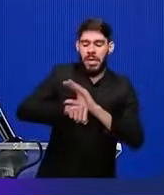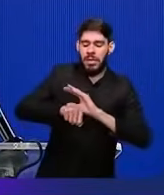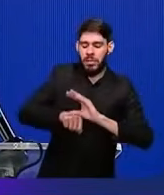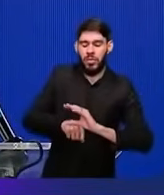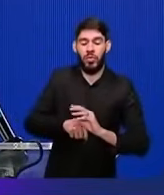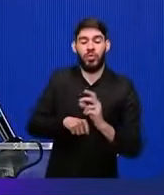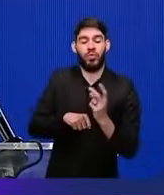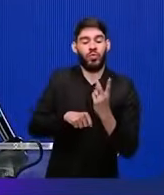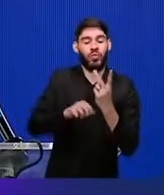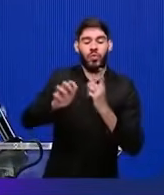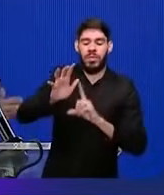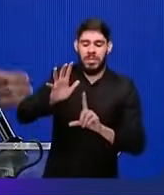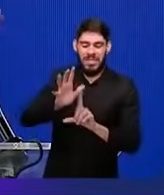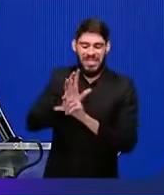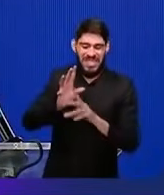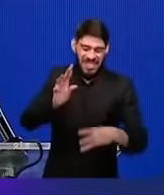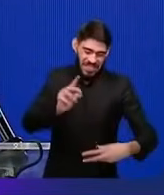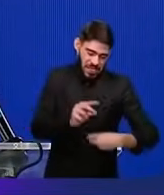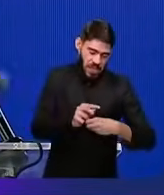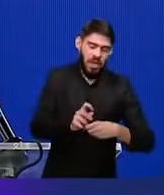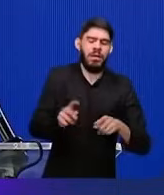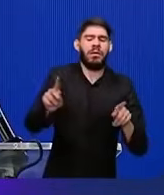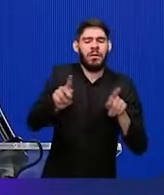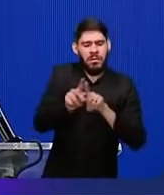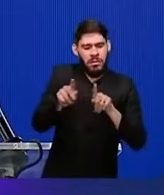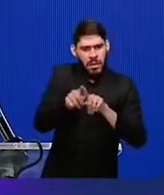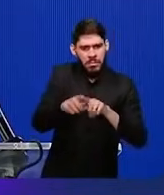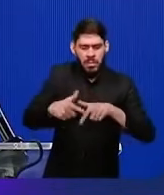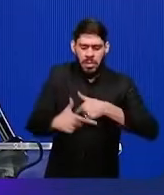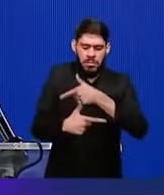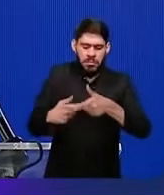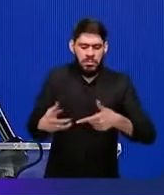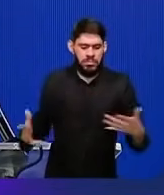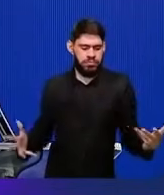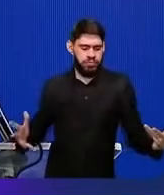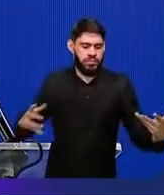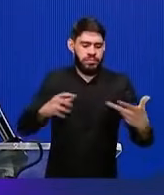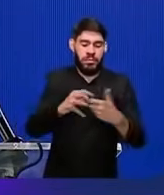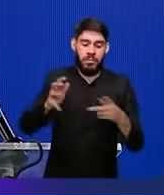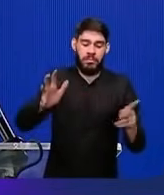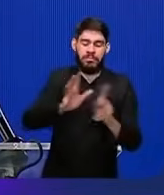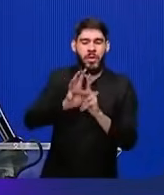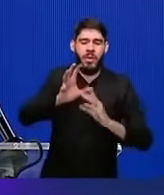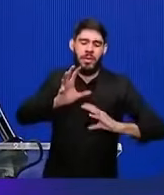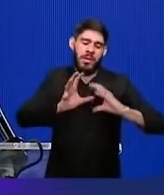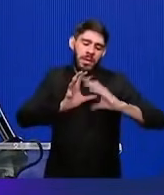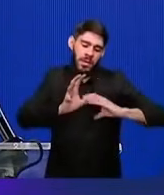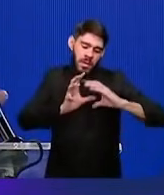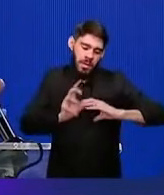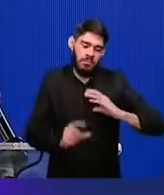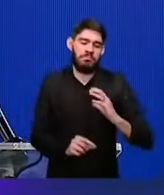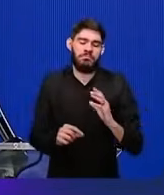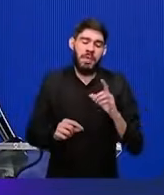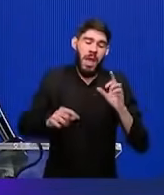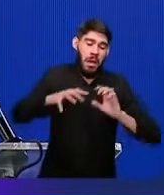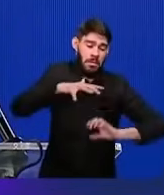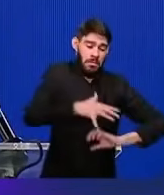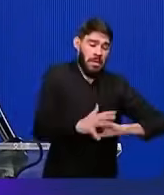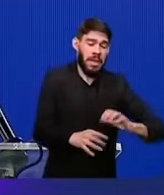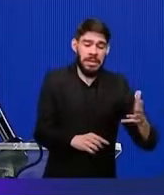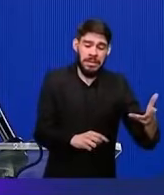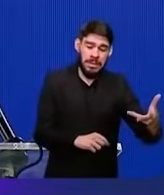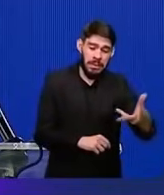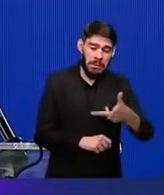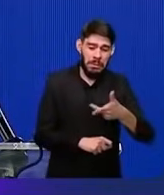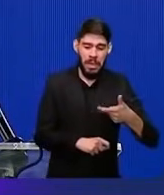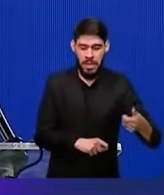leis complementares. Fora esse trabalho magnífico que o Serpro está fazendo, essa empresa incrível que dá